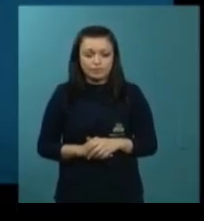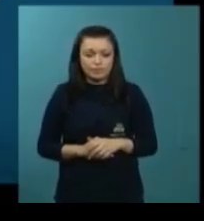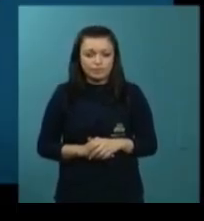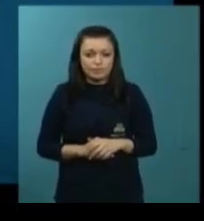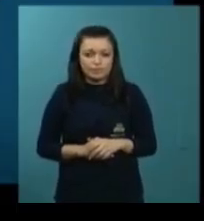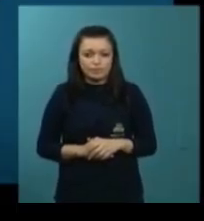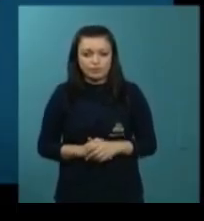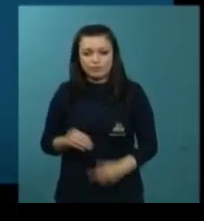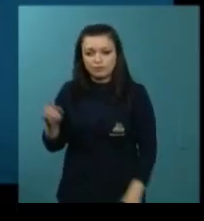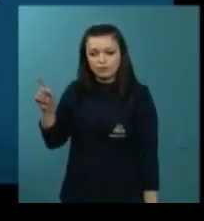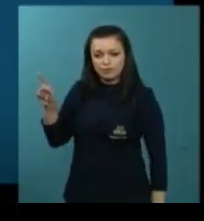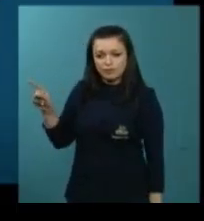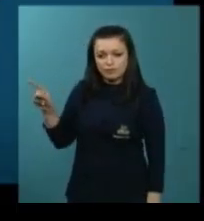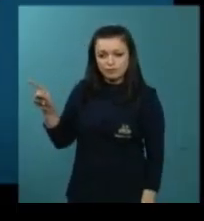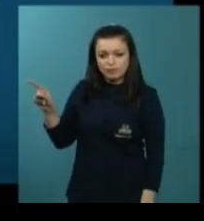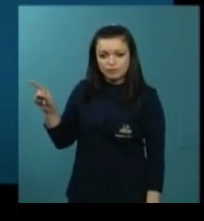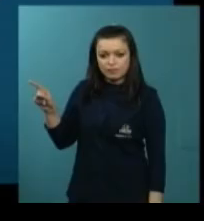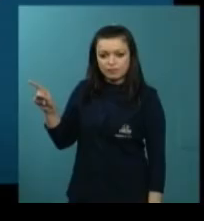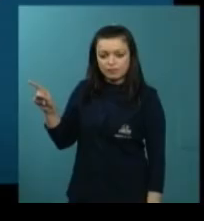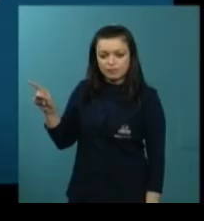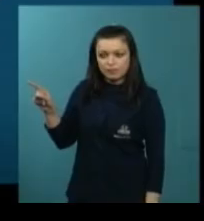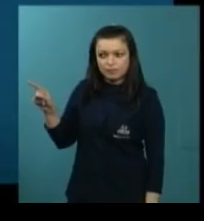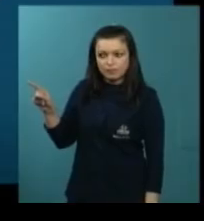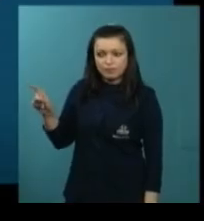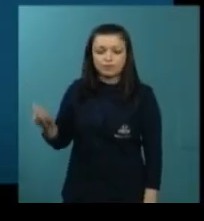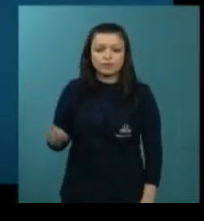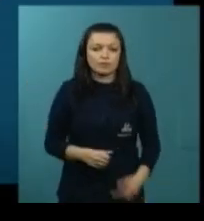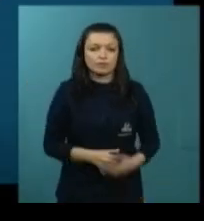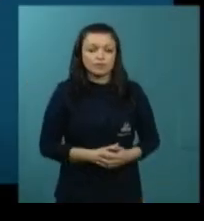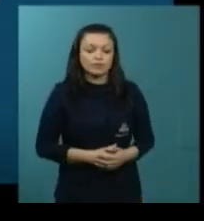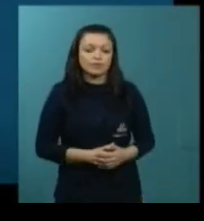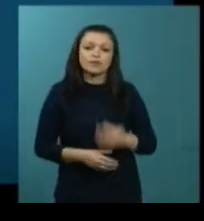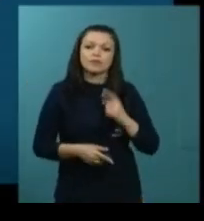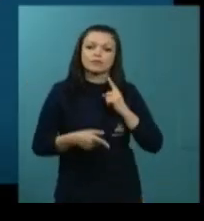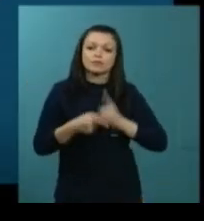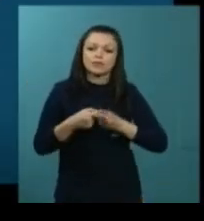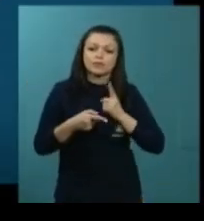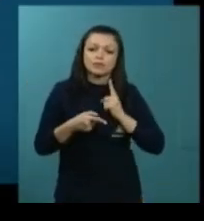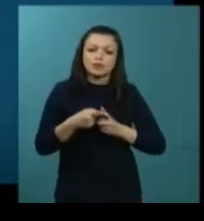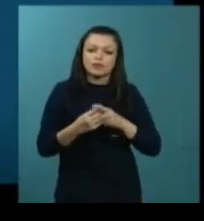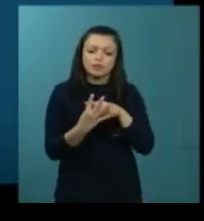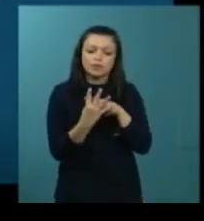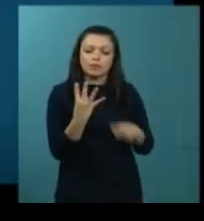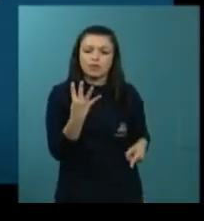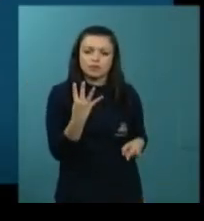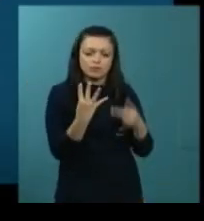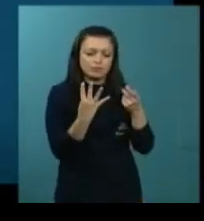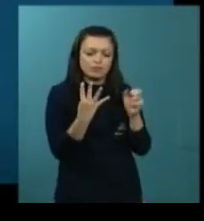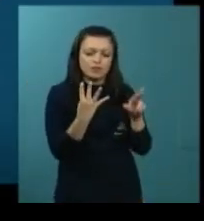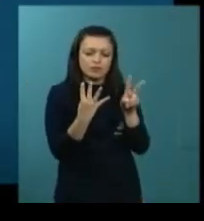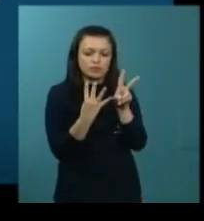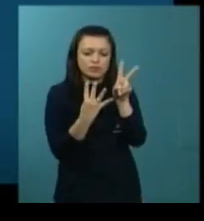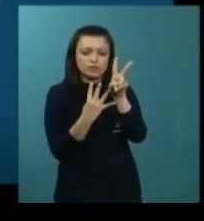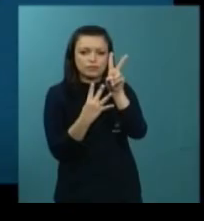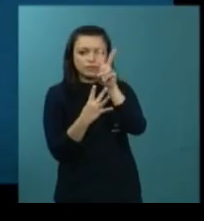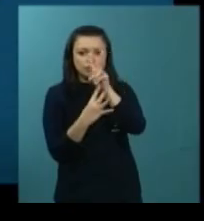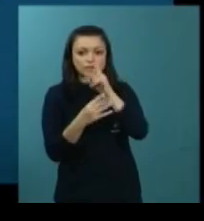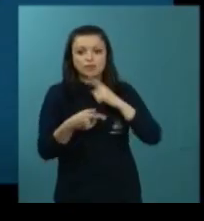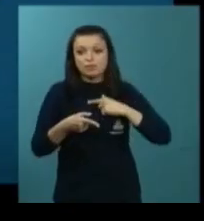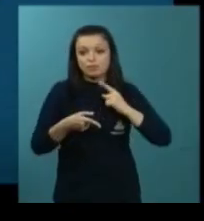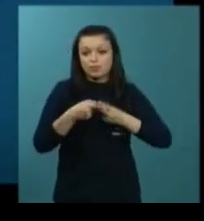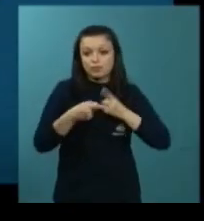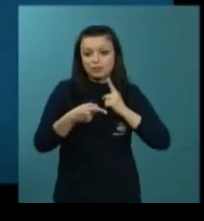2, 1, 2, 4, 5, 1 e 5, 4. Por que 4 pares ordenados no